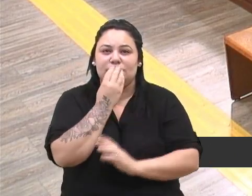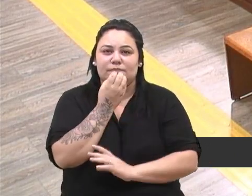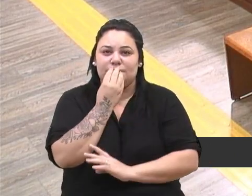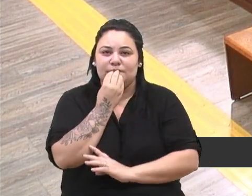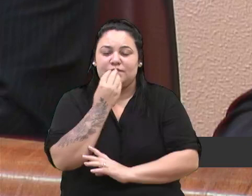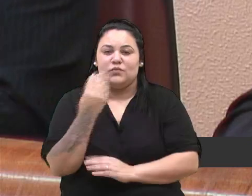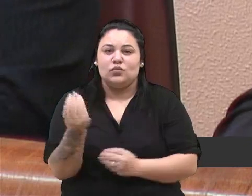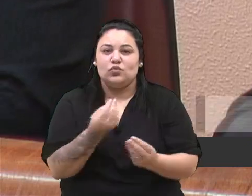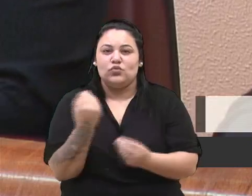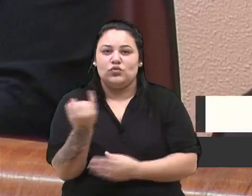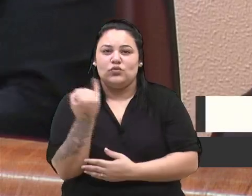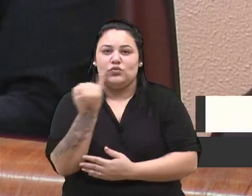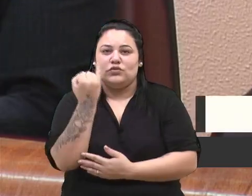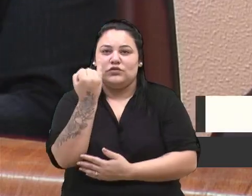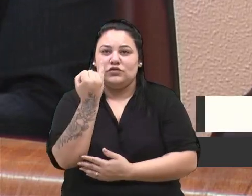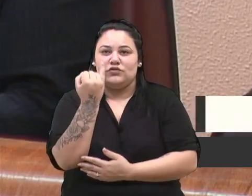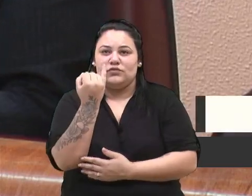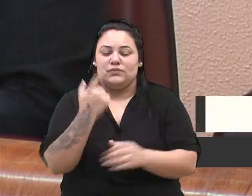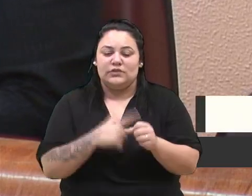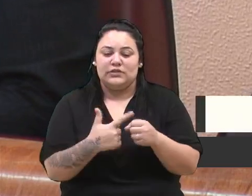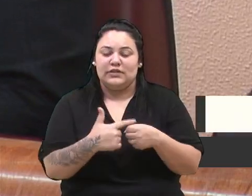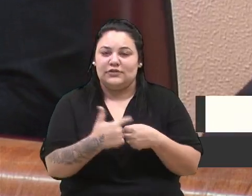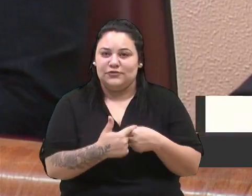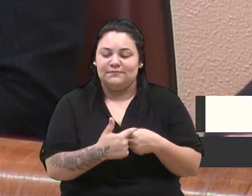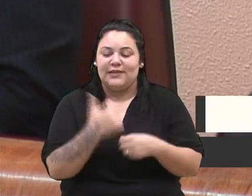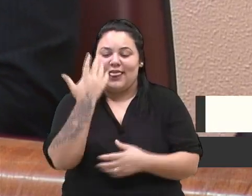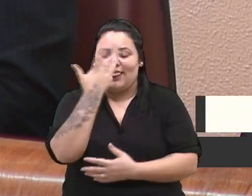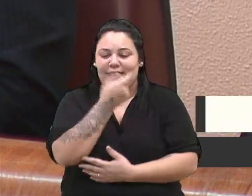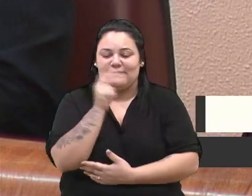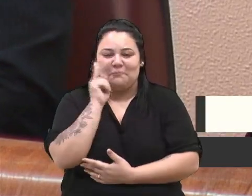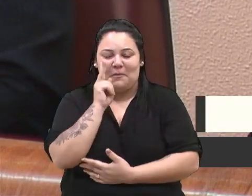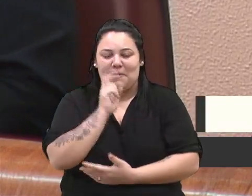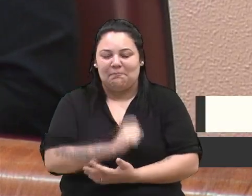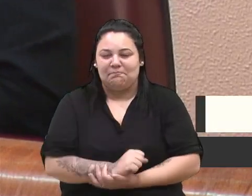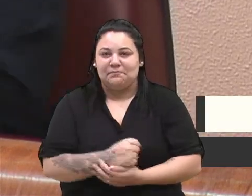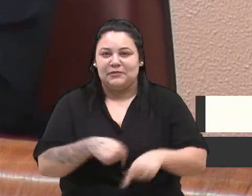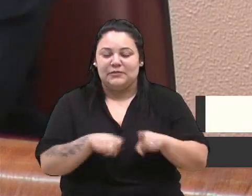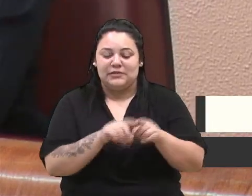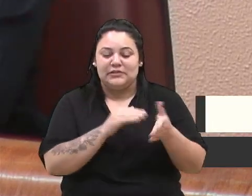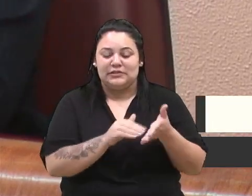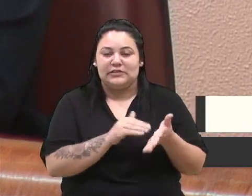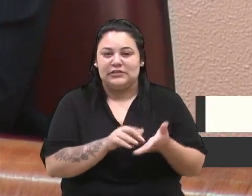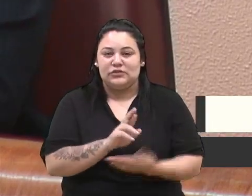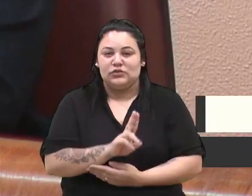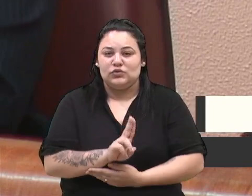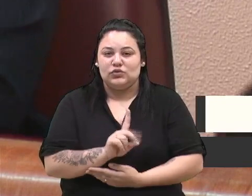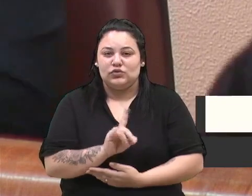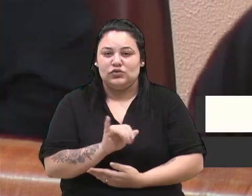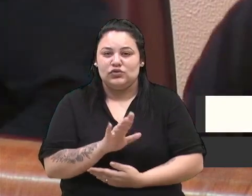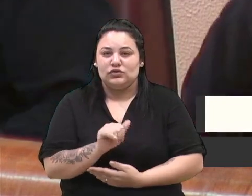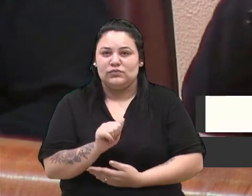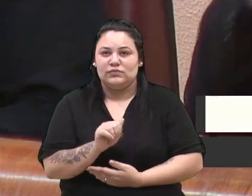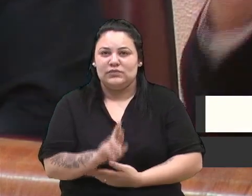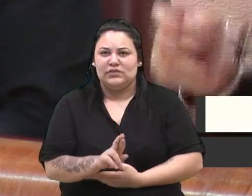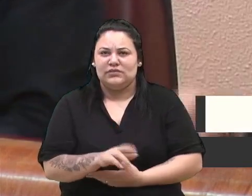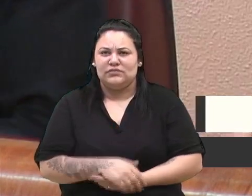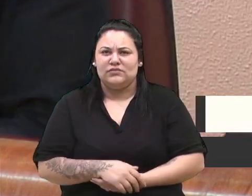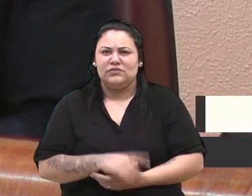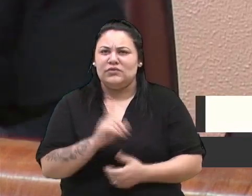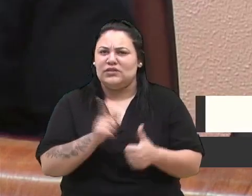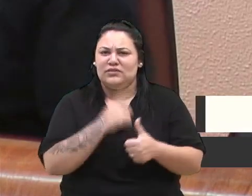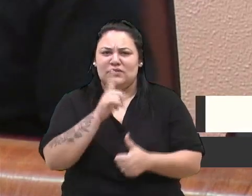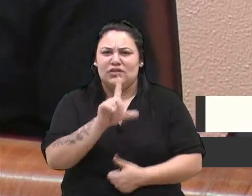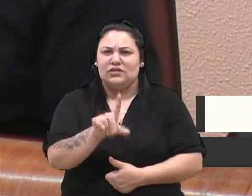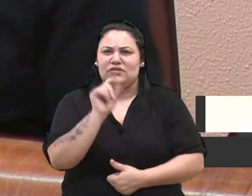importantíssimo para a cidade, bela lembrança, e também o secretário Rudimar, por tudo que tem feito, uma das melhores escolhas do prefeito